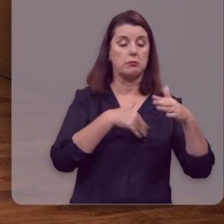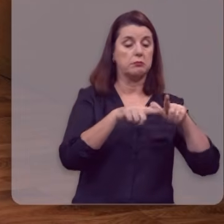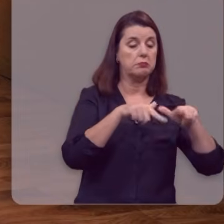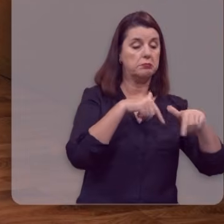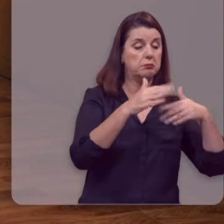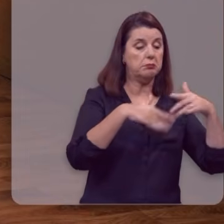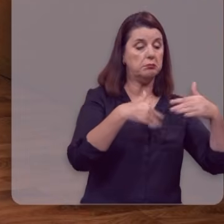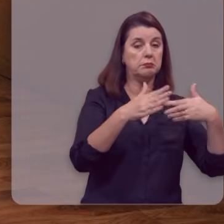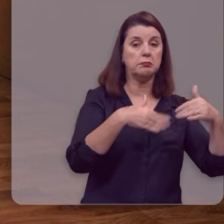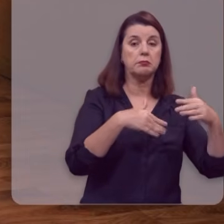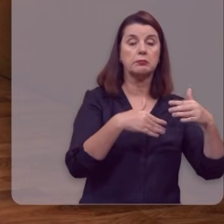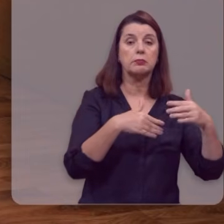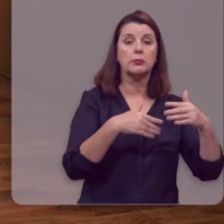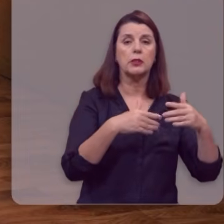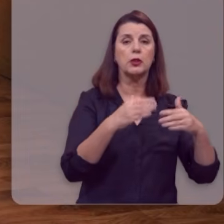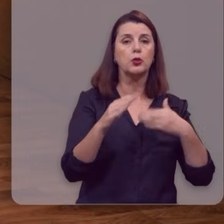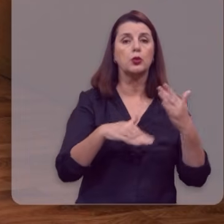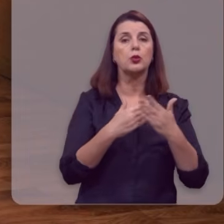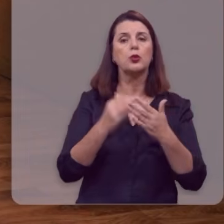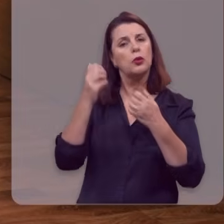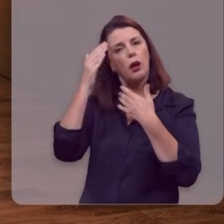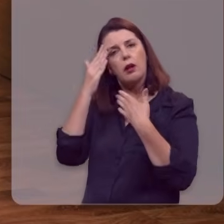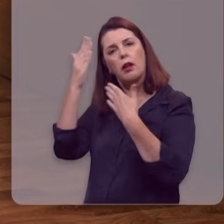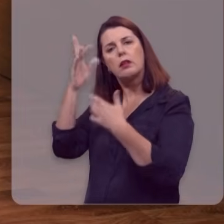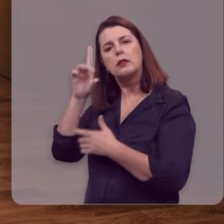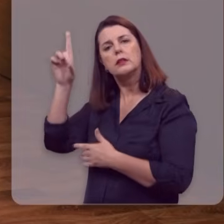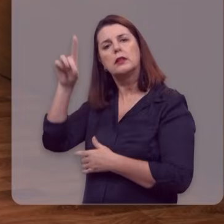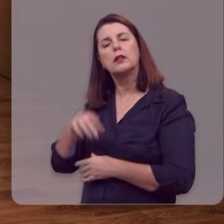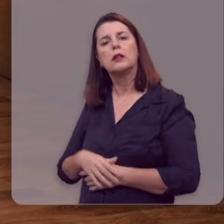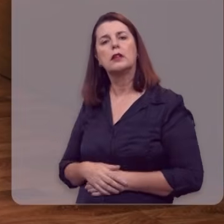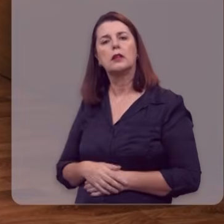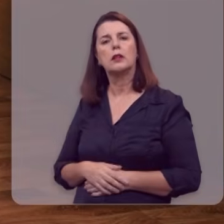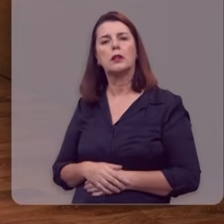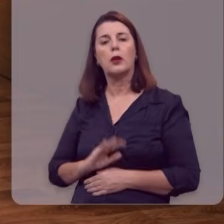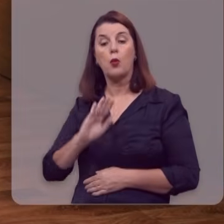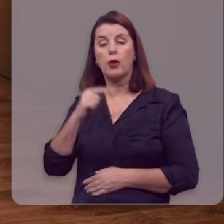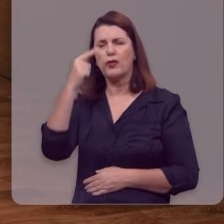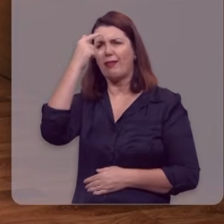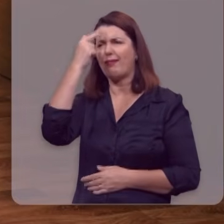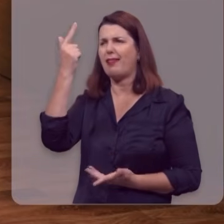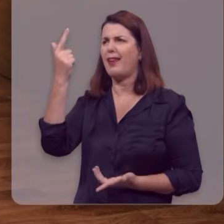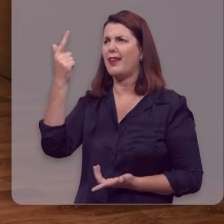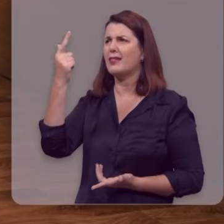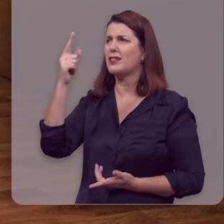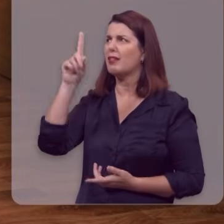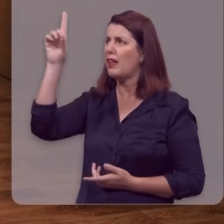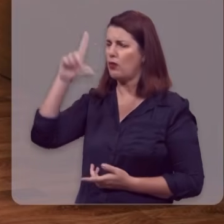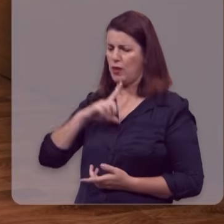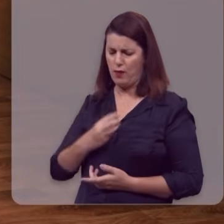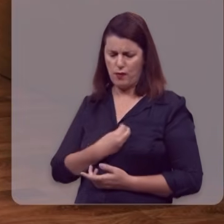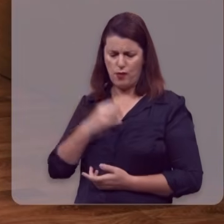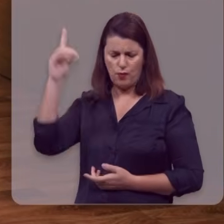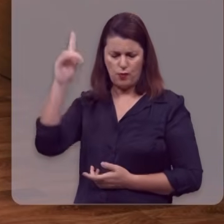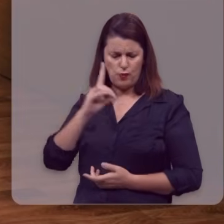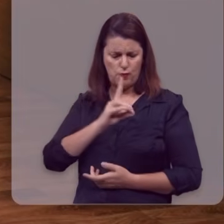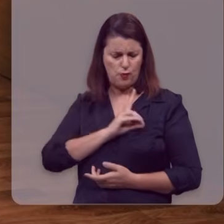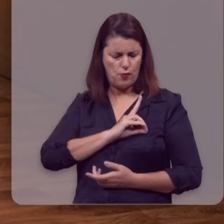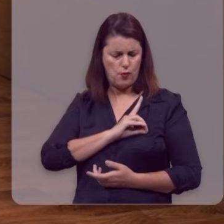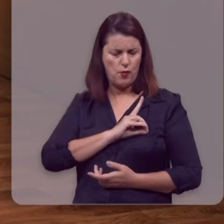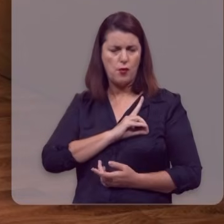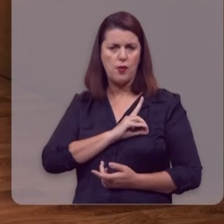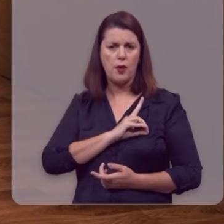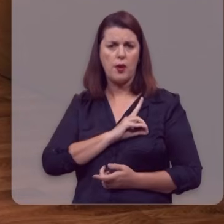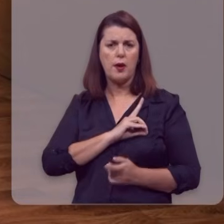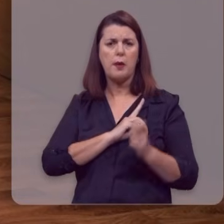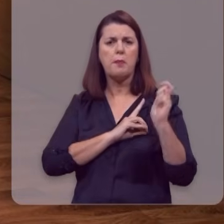Jesus, dando por isso graças a Deus Pai. Quando você entende que Deus habita em você, Ele mora em você, aquele que nem os céus